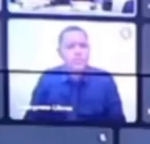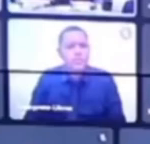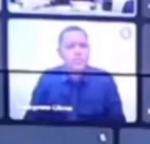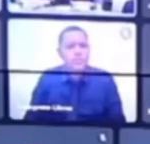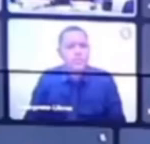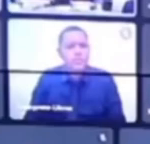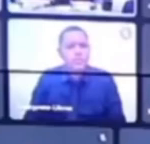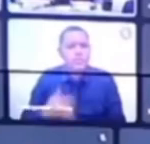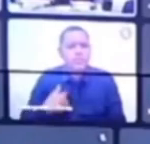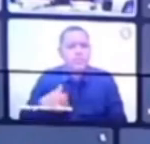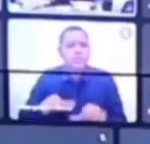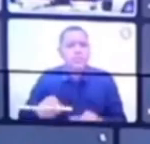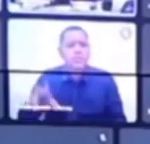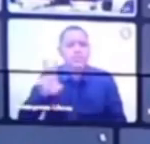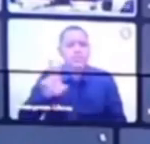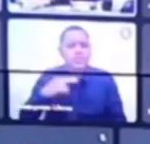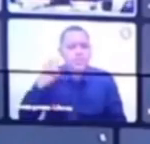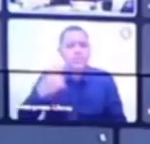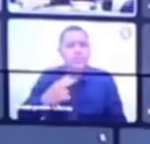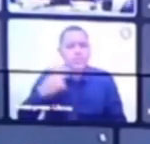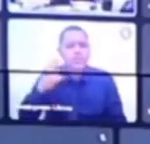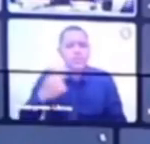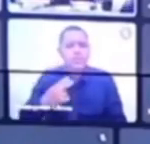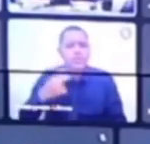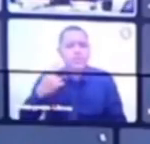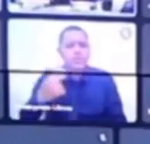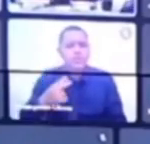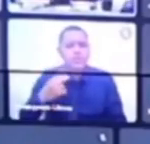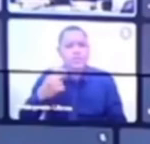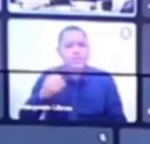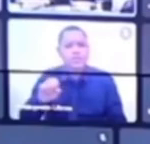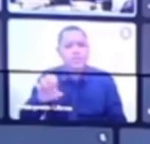vereador de São Luís, eleito por mais de